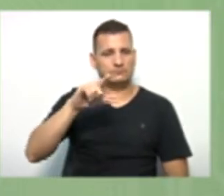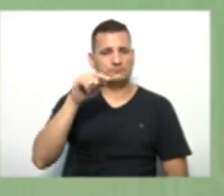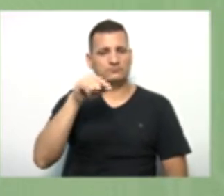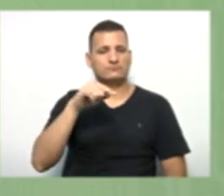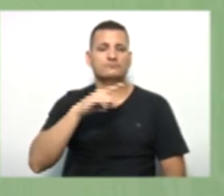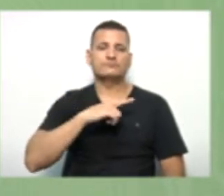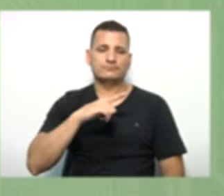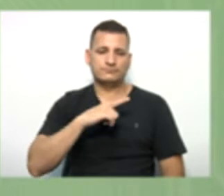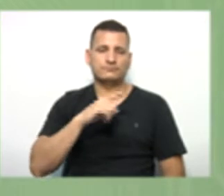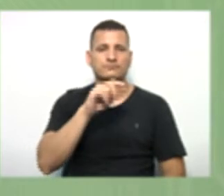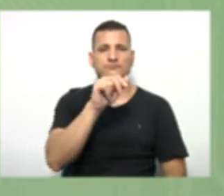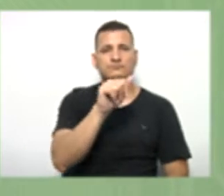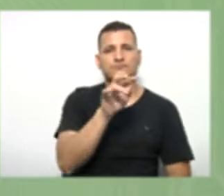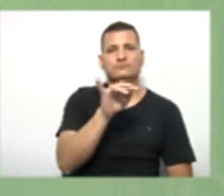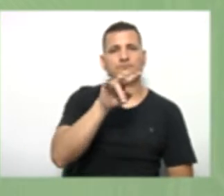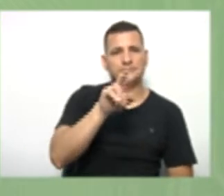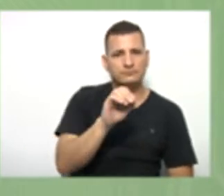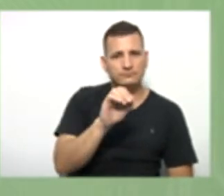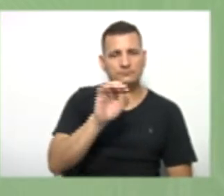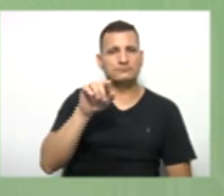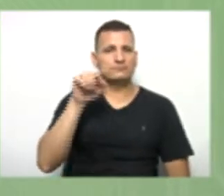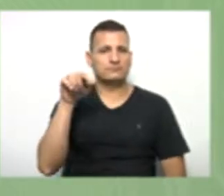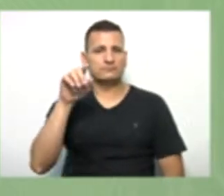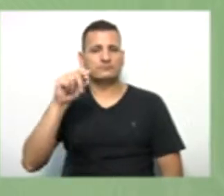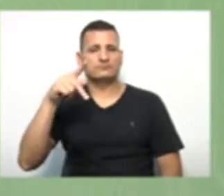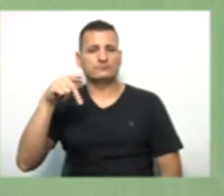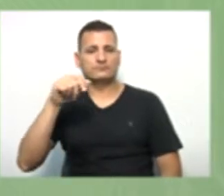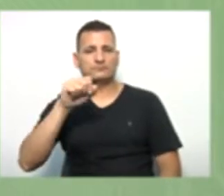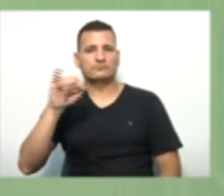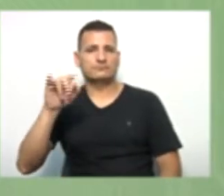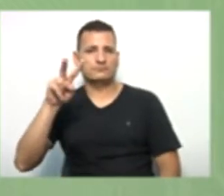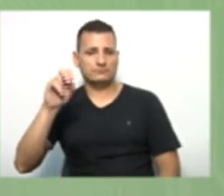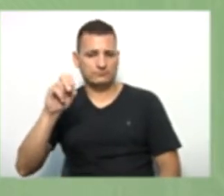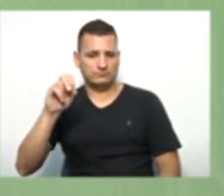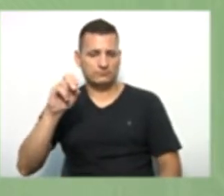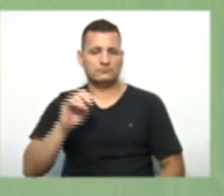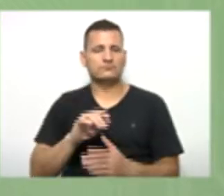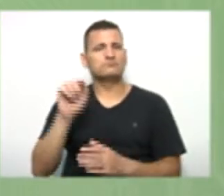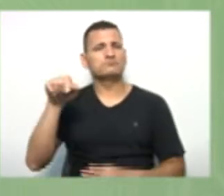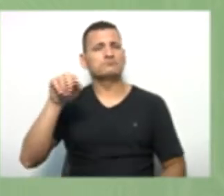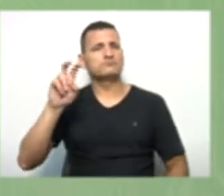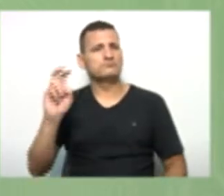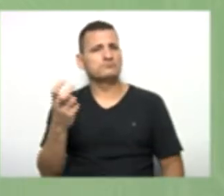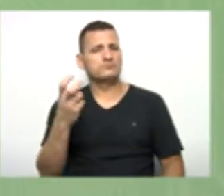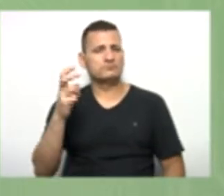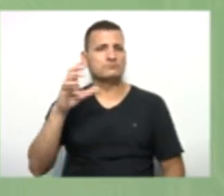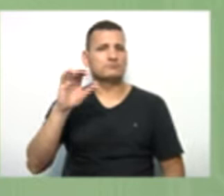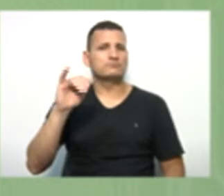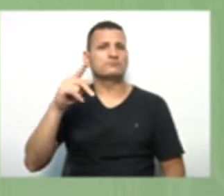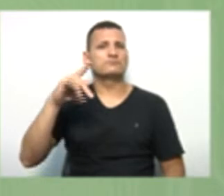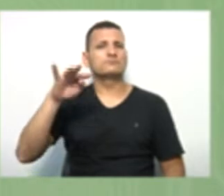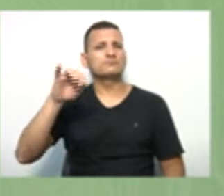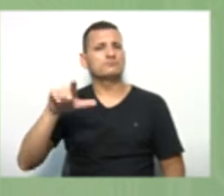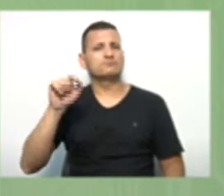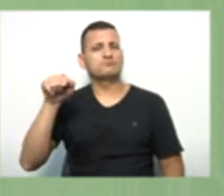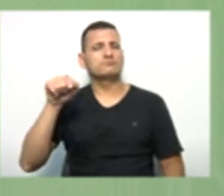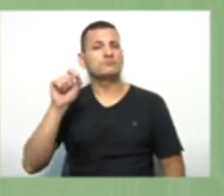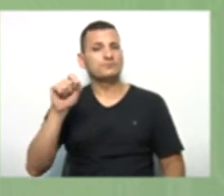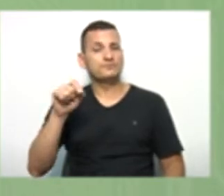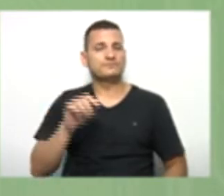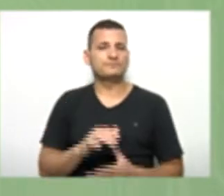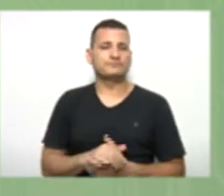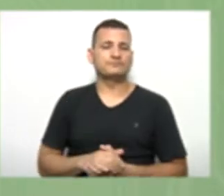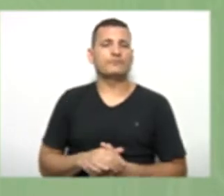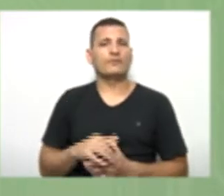cooperativa. Aí, capital social, R$5.000. O que seria esse capital social? Esse capital social é